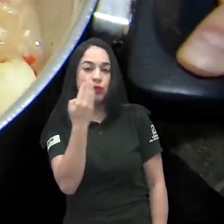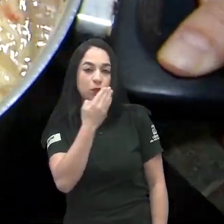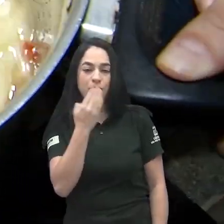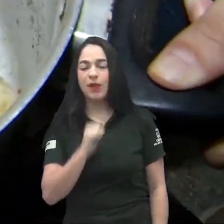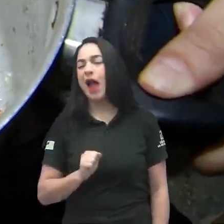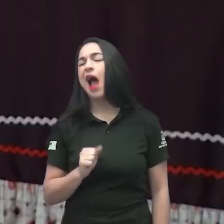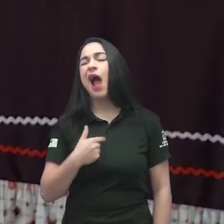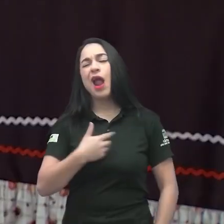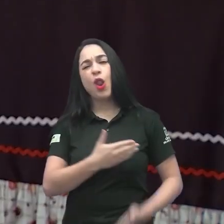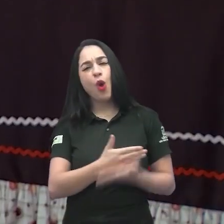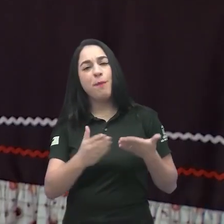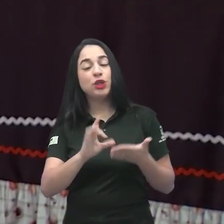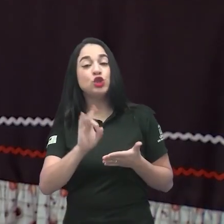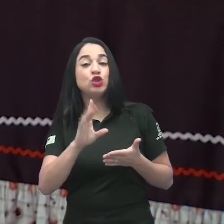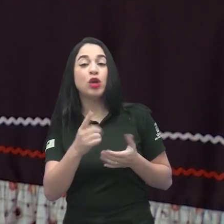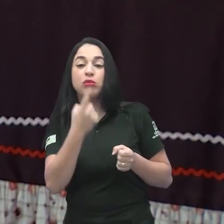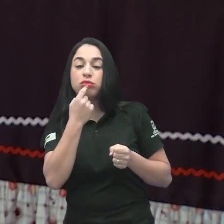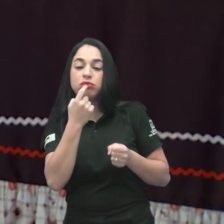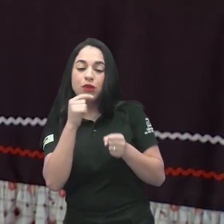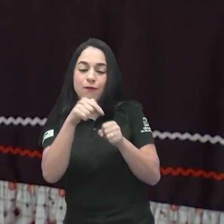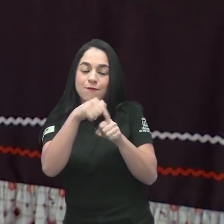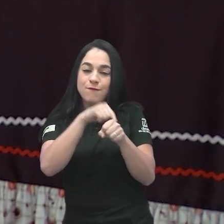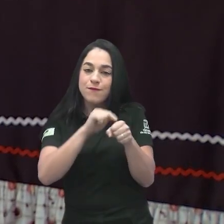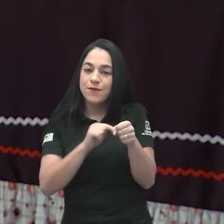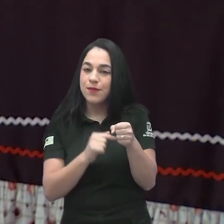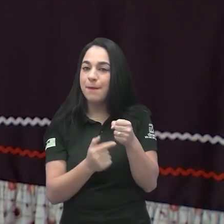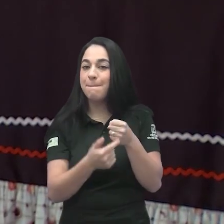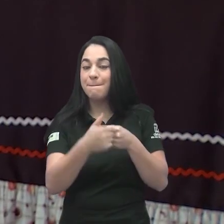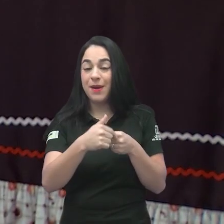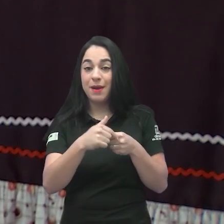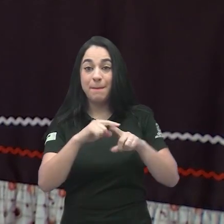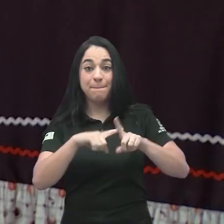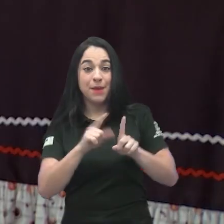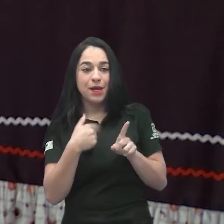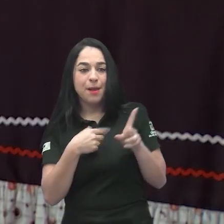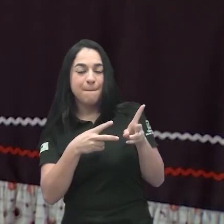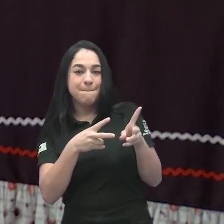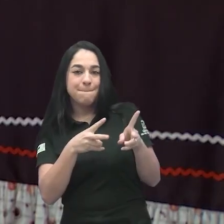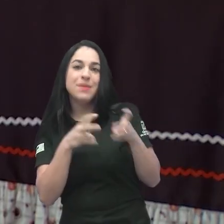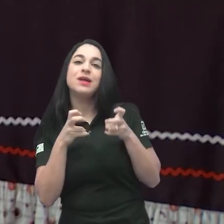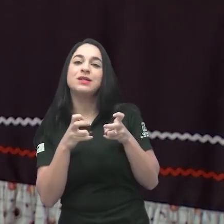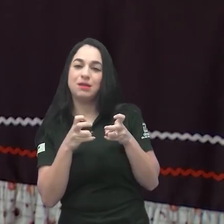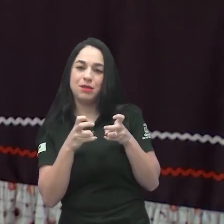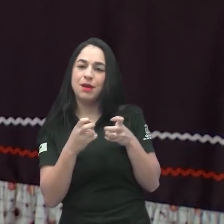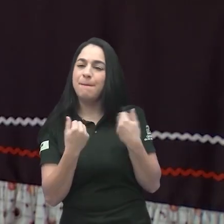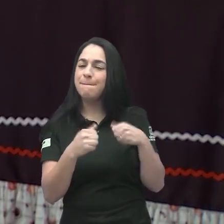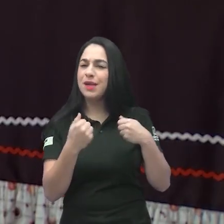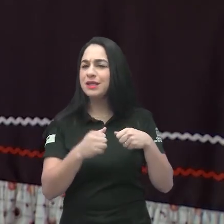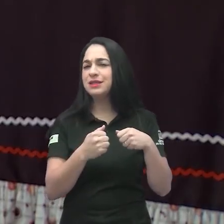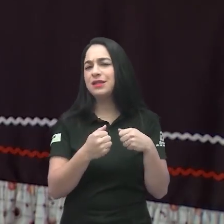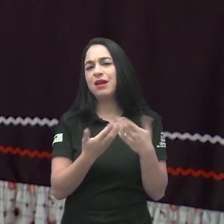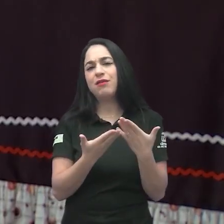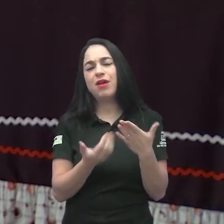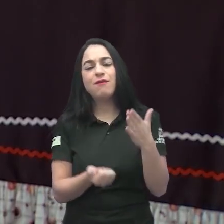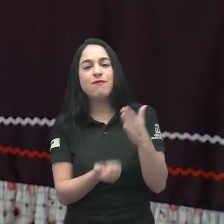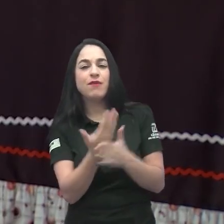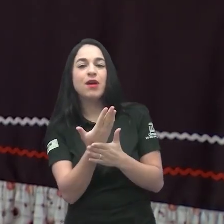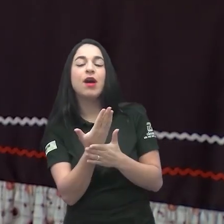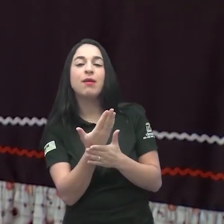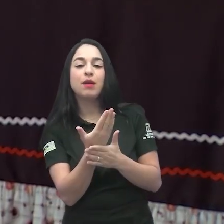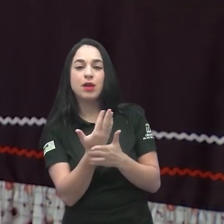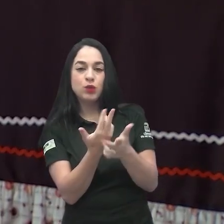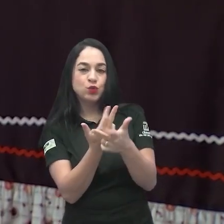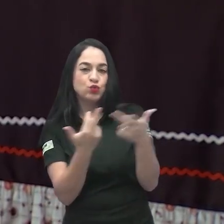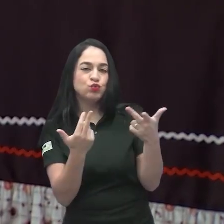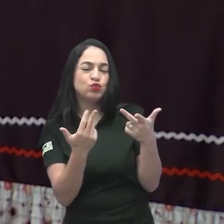uma opção. No começo eu fazia só de morango, só que aí como eu vi que o mercado estava assim, bem carente de